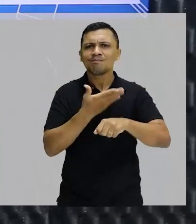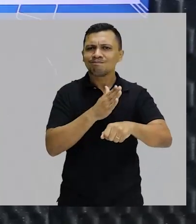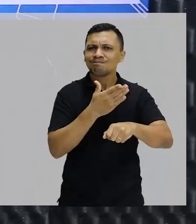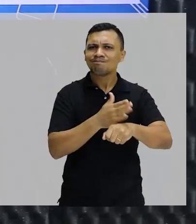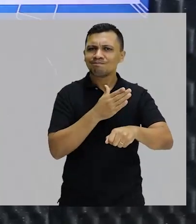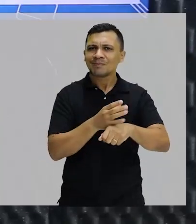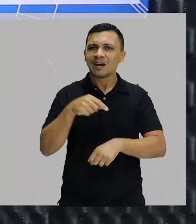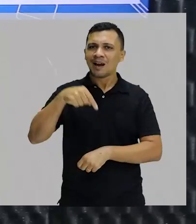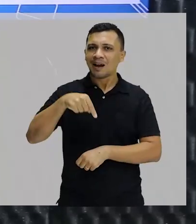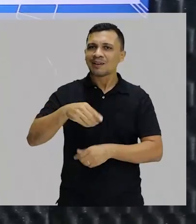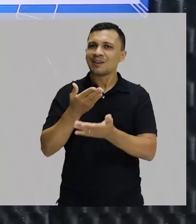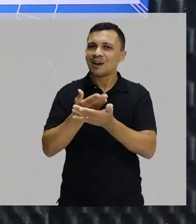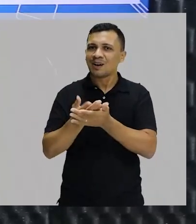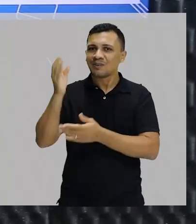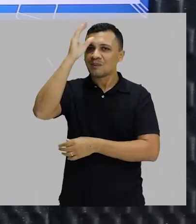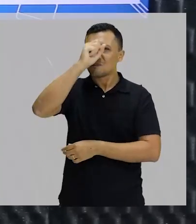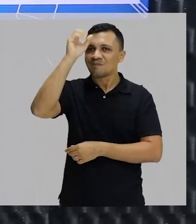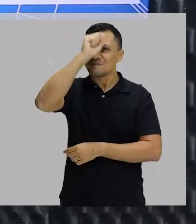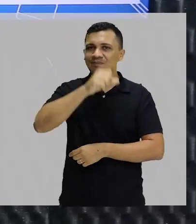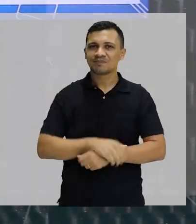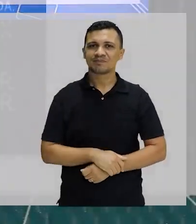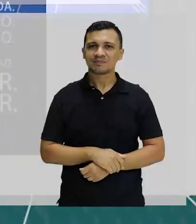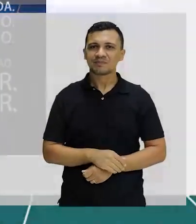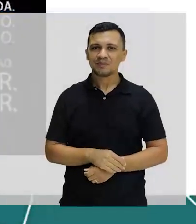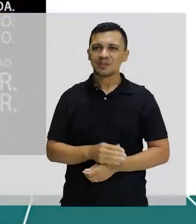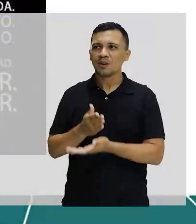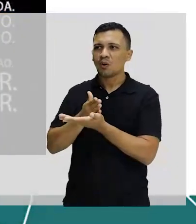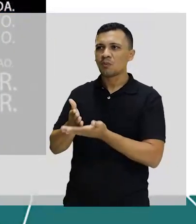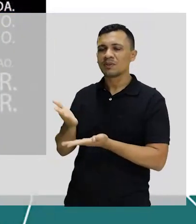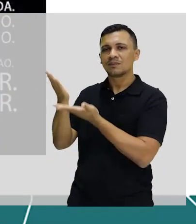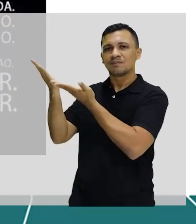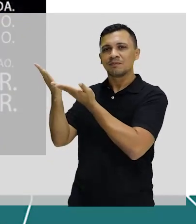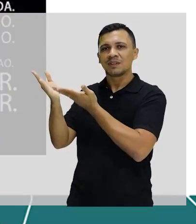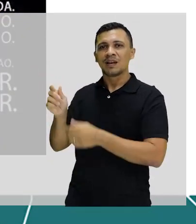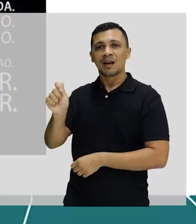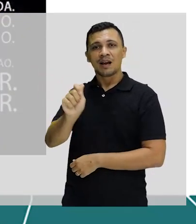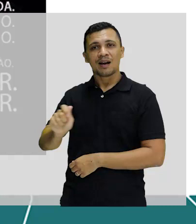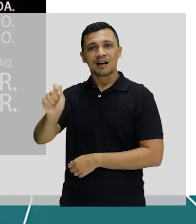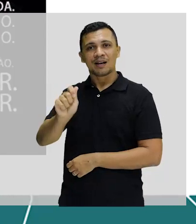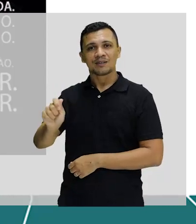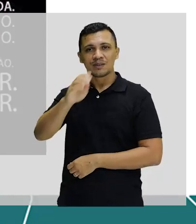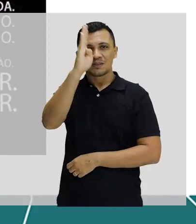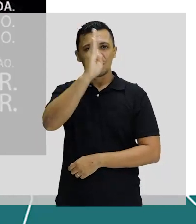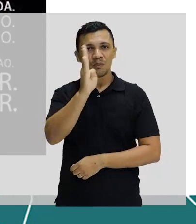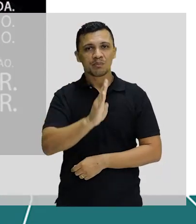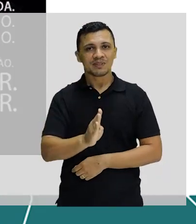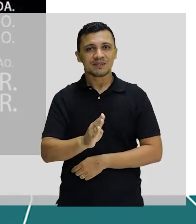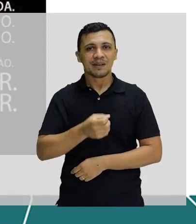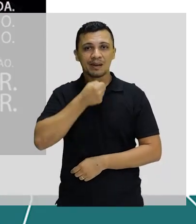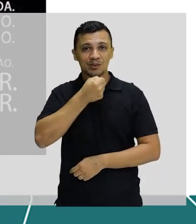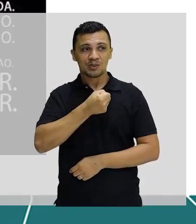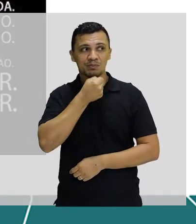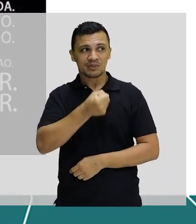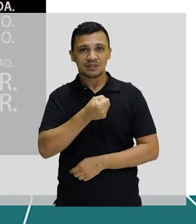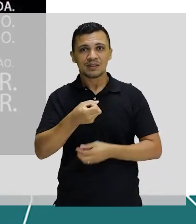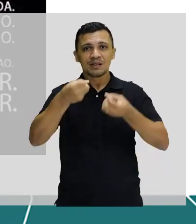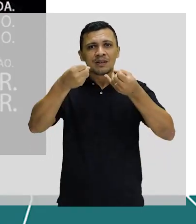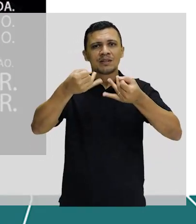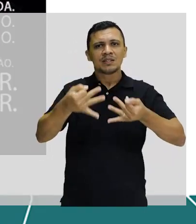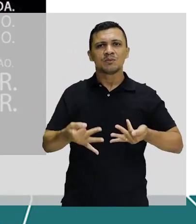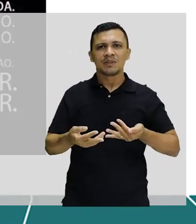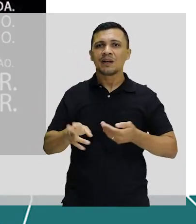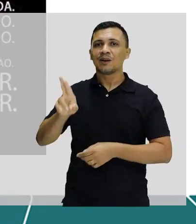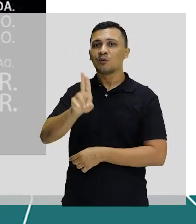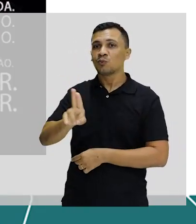nessa aula. Então, vamos lá, começando aqui com uma propaganda da Associação Brasileira, de Imprensa, que fala justamente sobre o uso